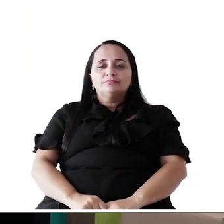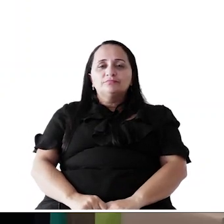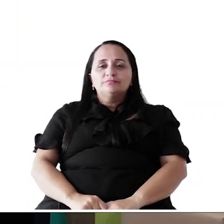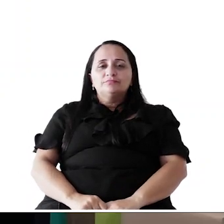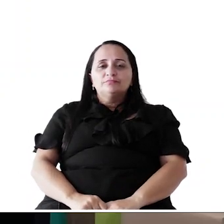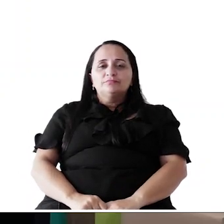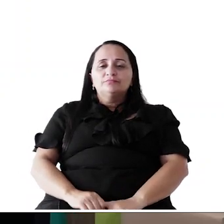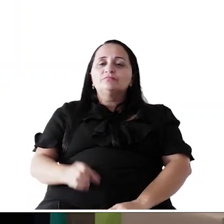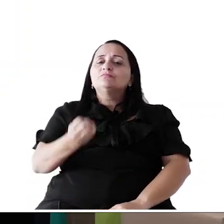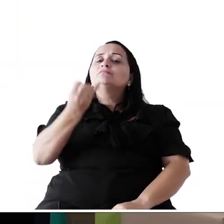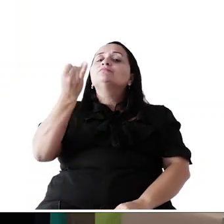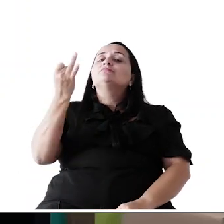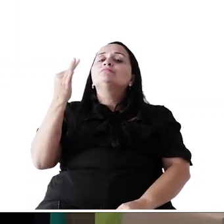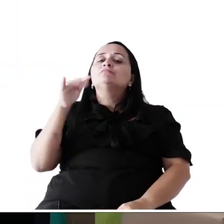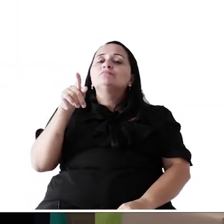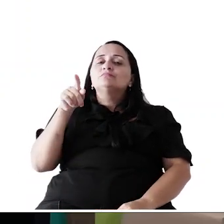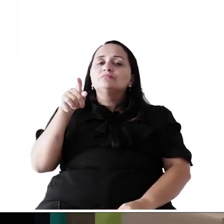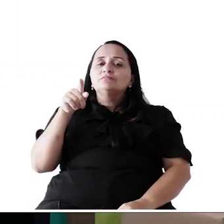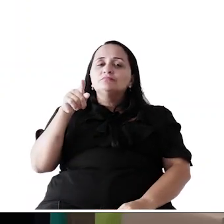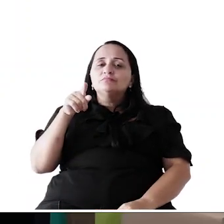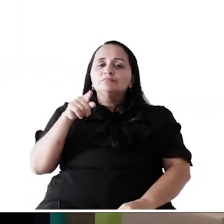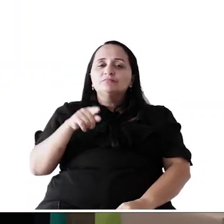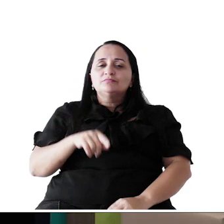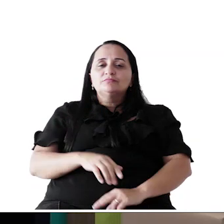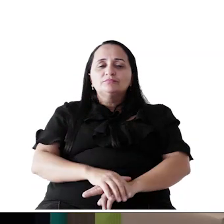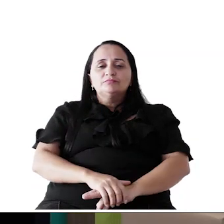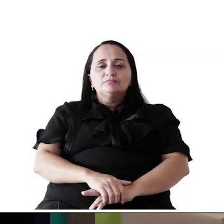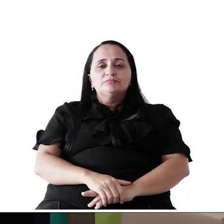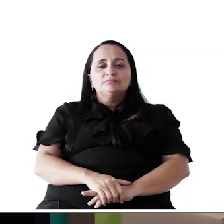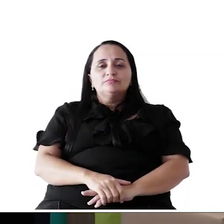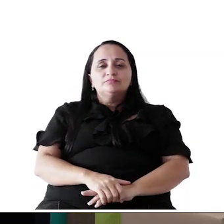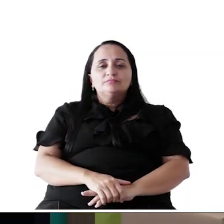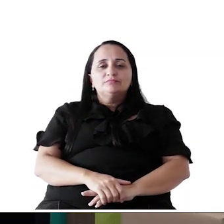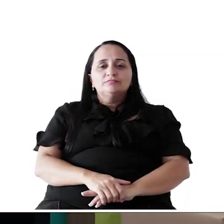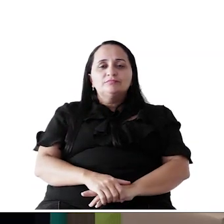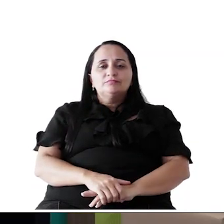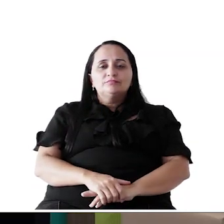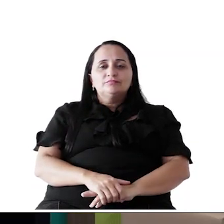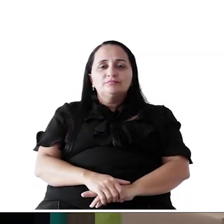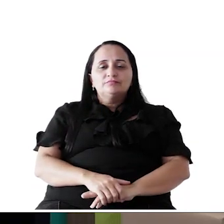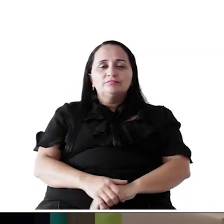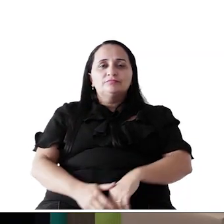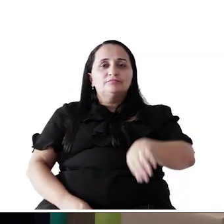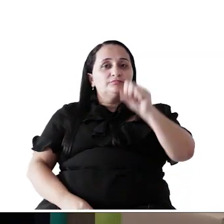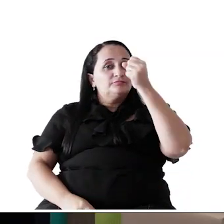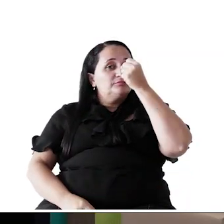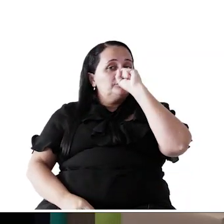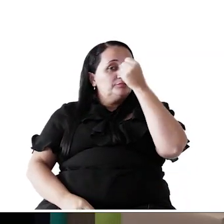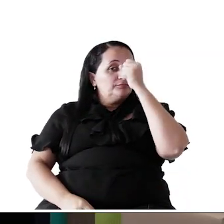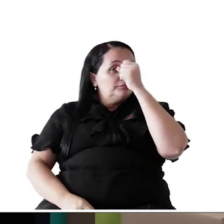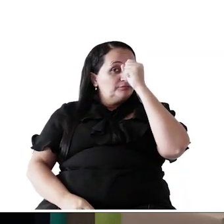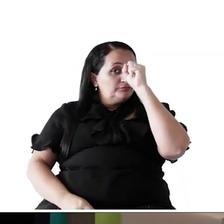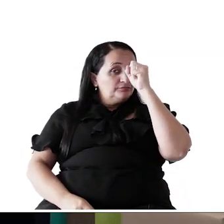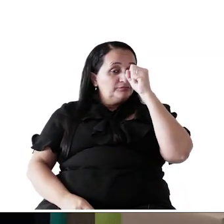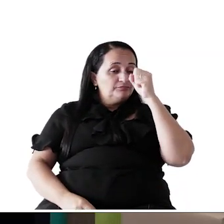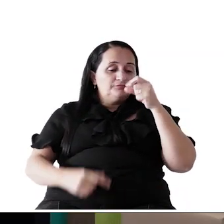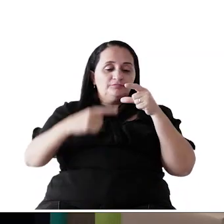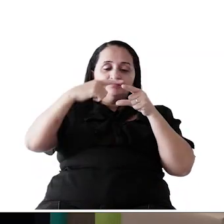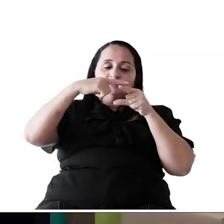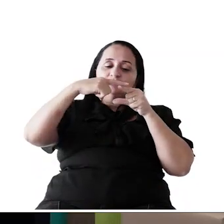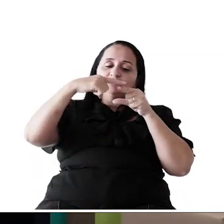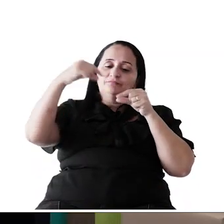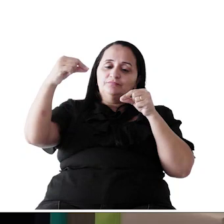pedaços? Contou aí na sua telinha? Ela está dividida em 8 pedaços. Vamos